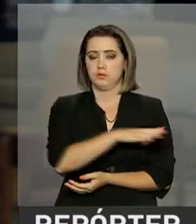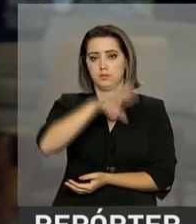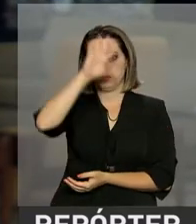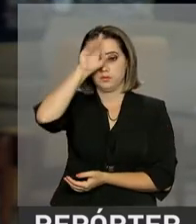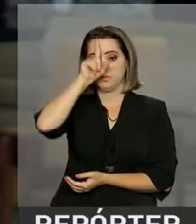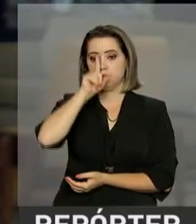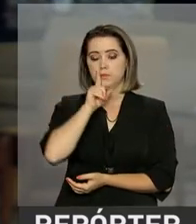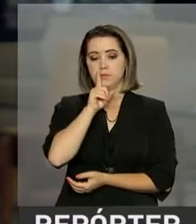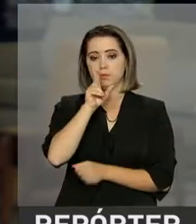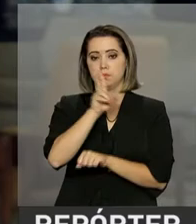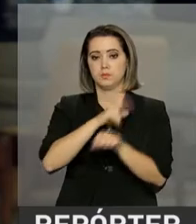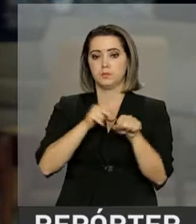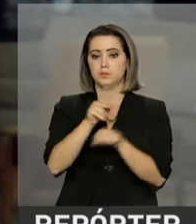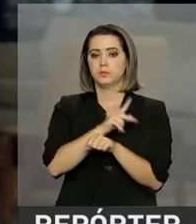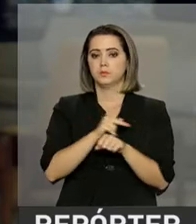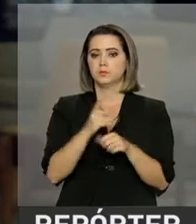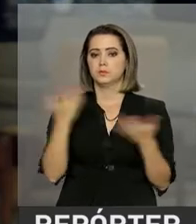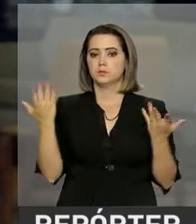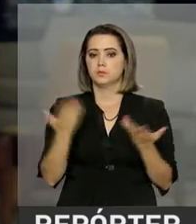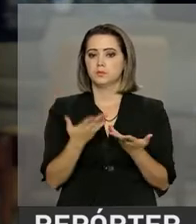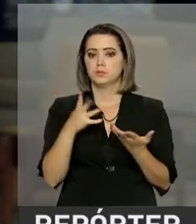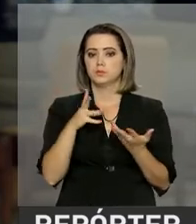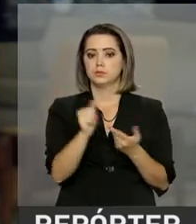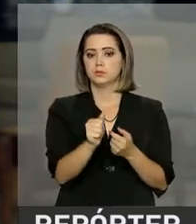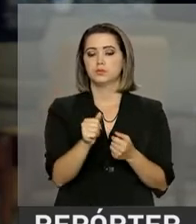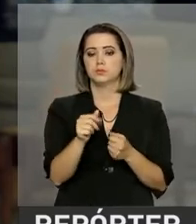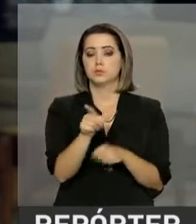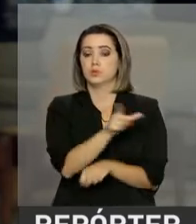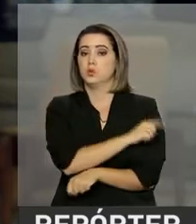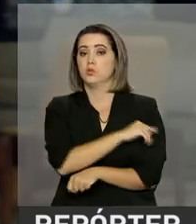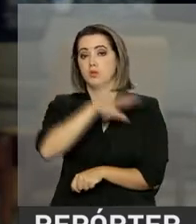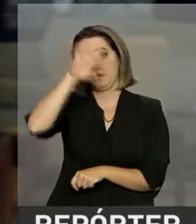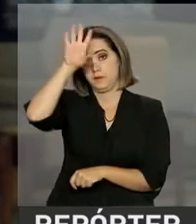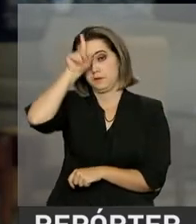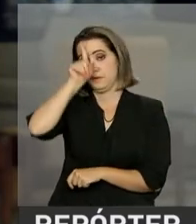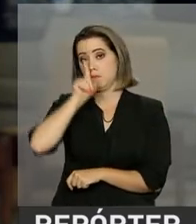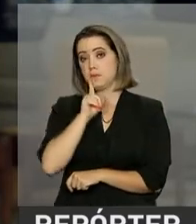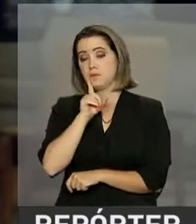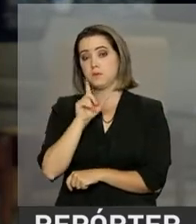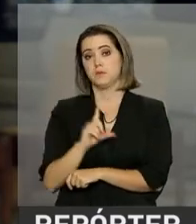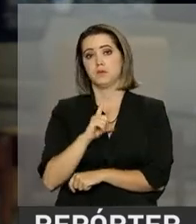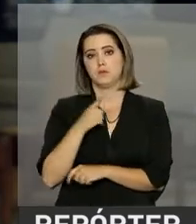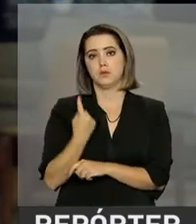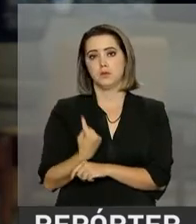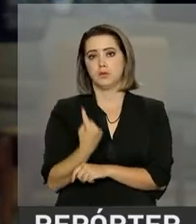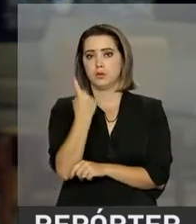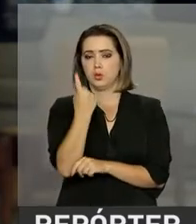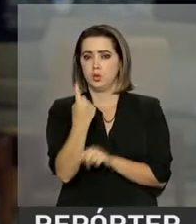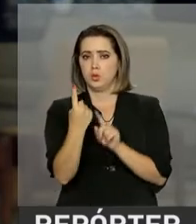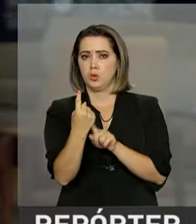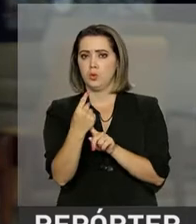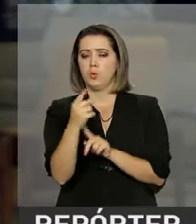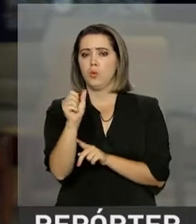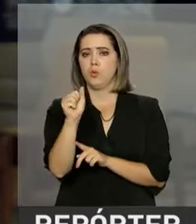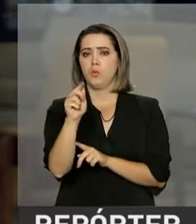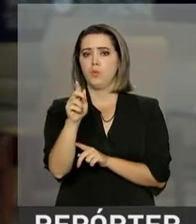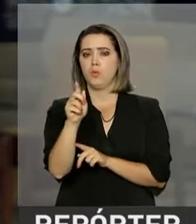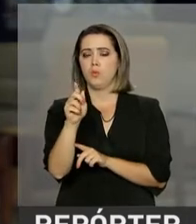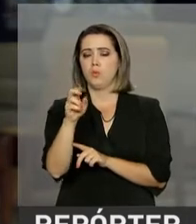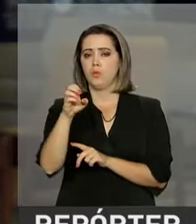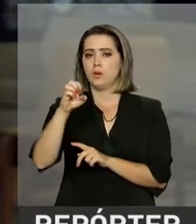no país hoje a vacina contra a febre amarela conta com um agente imunizador de